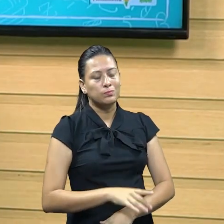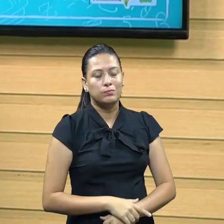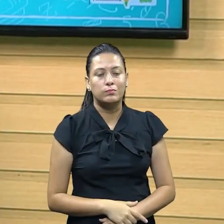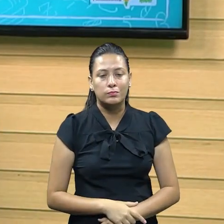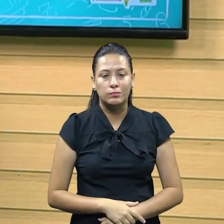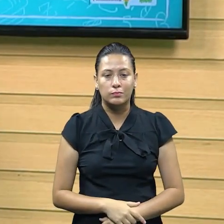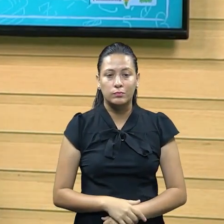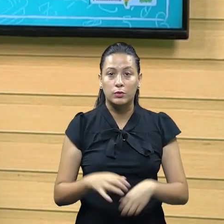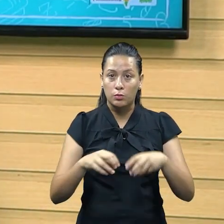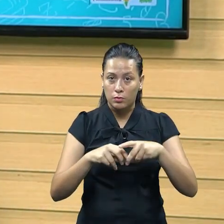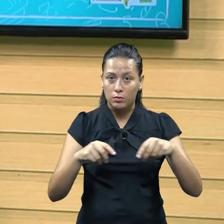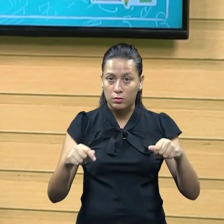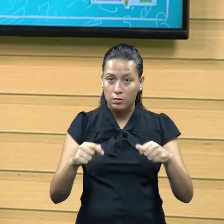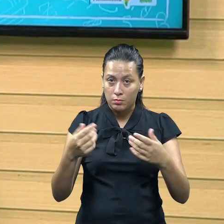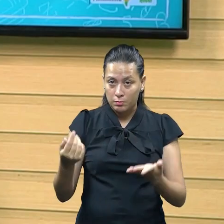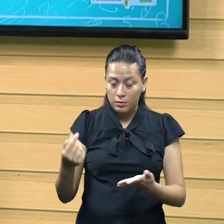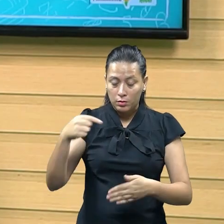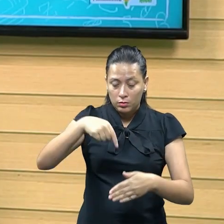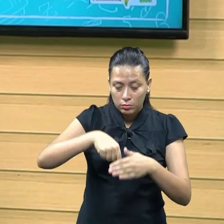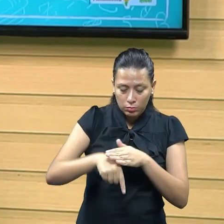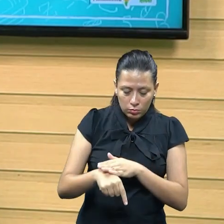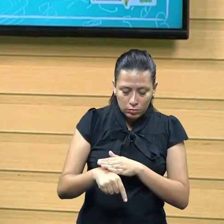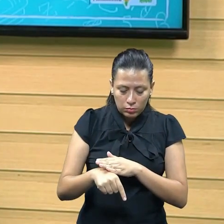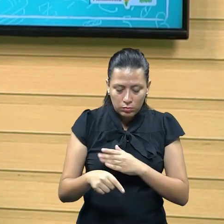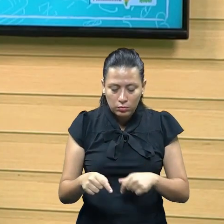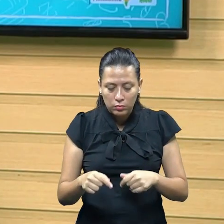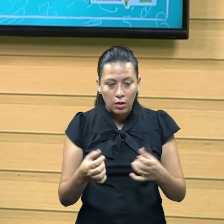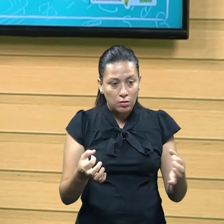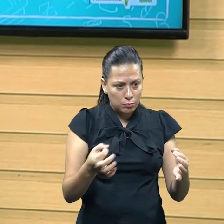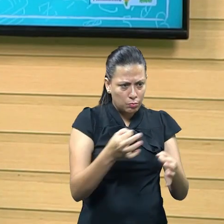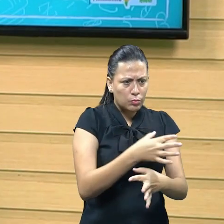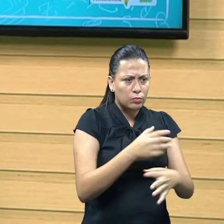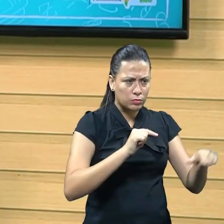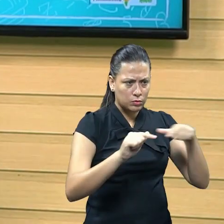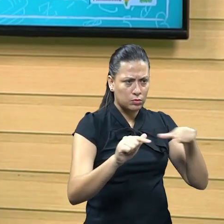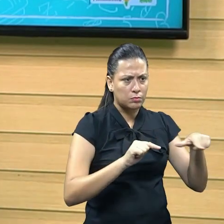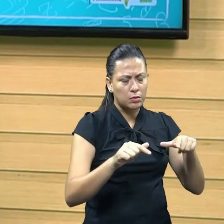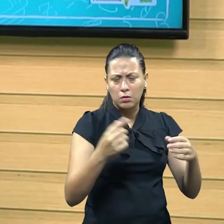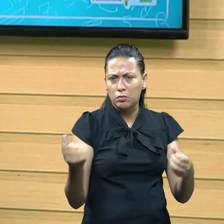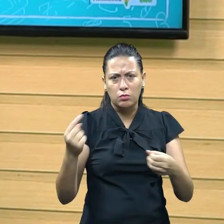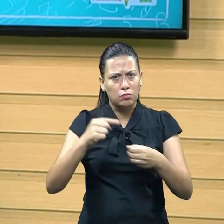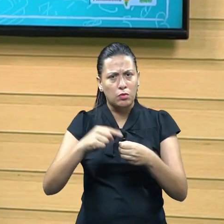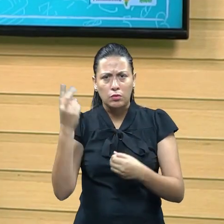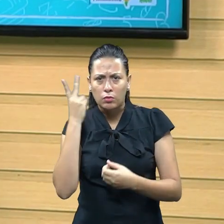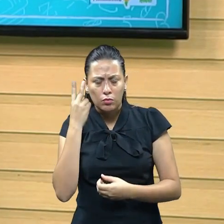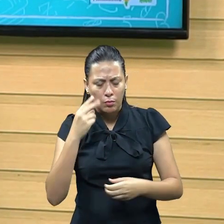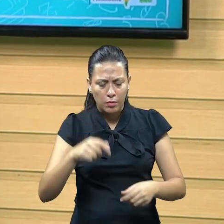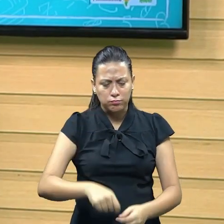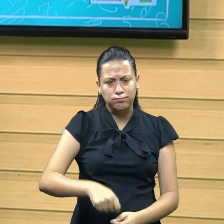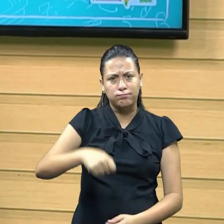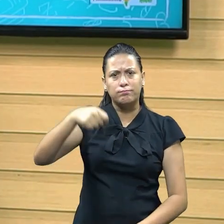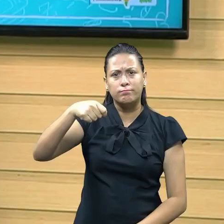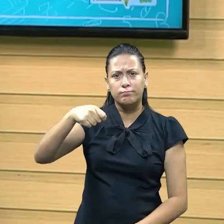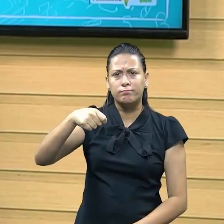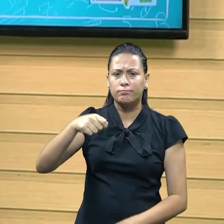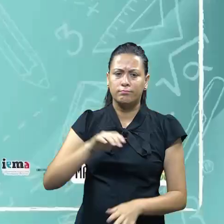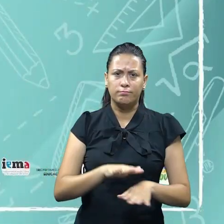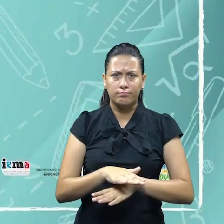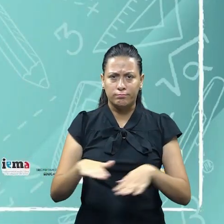Então, é feito o aterramento, terminar ali o serviço, volta tudo ao normal, tira o aterramento.